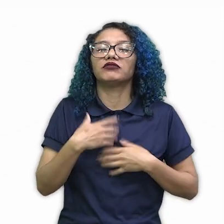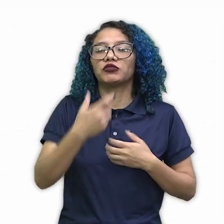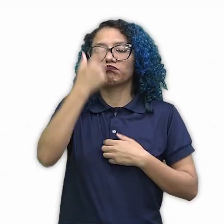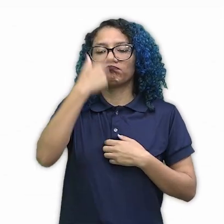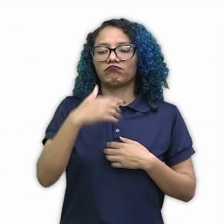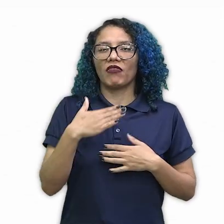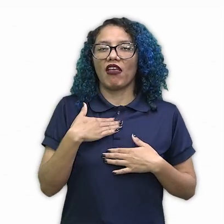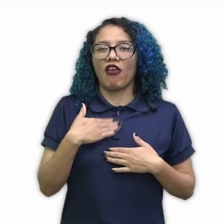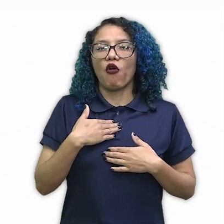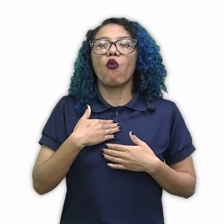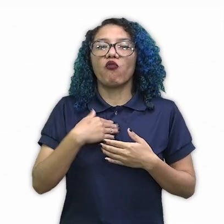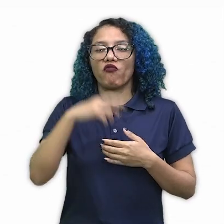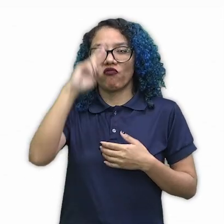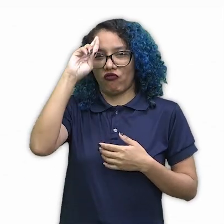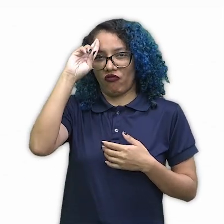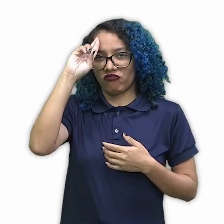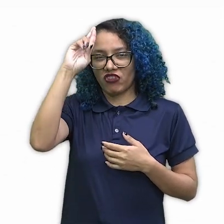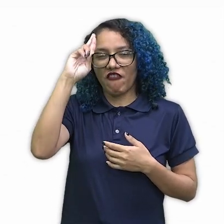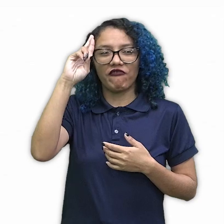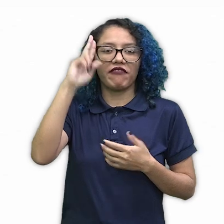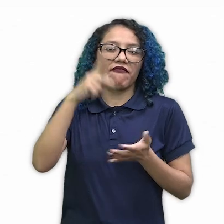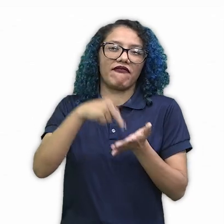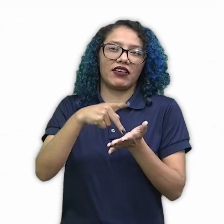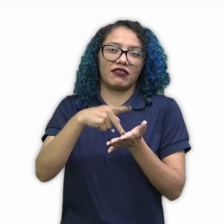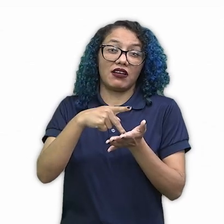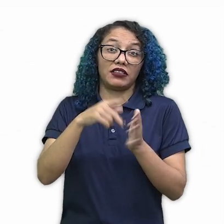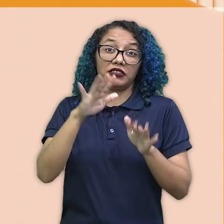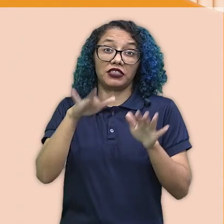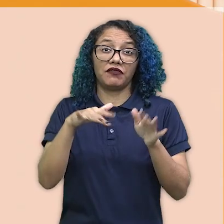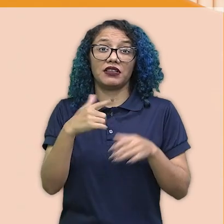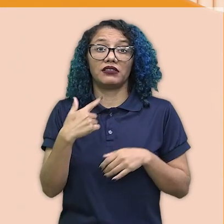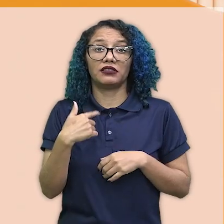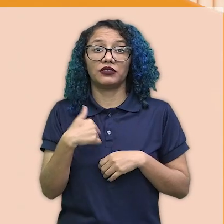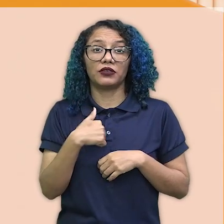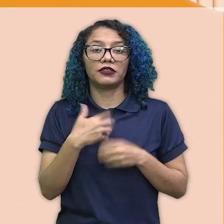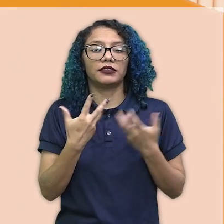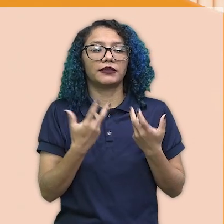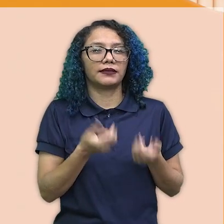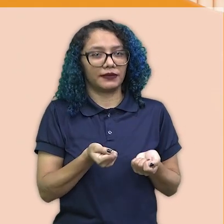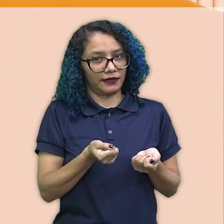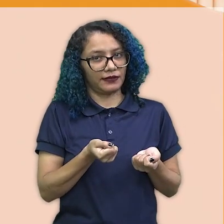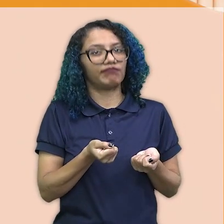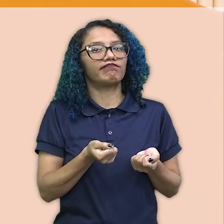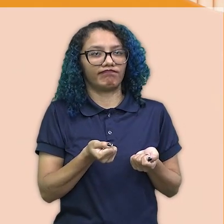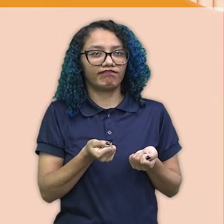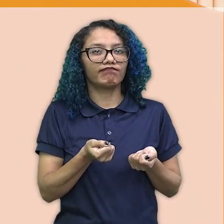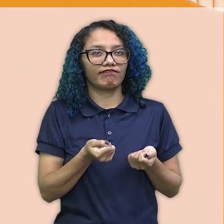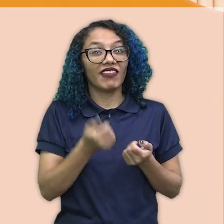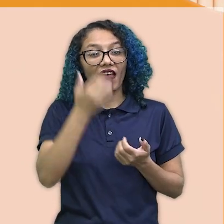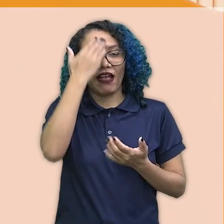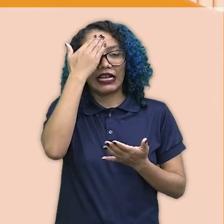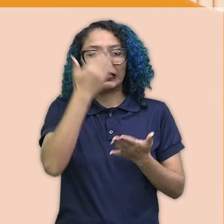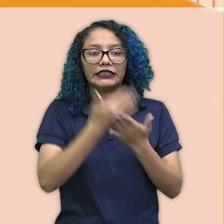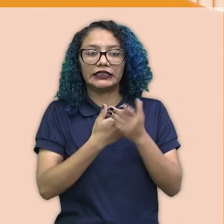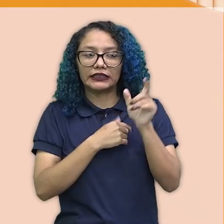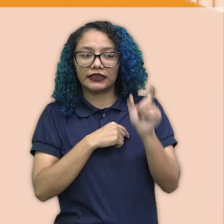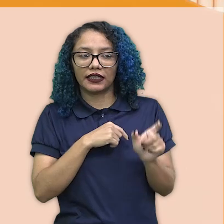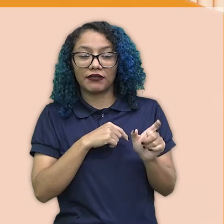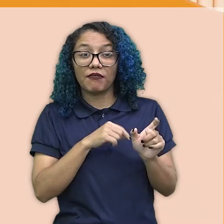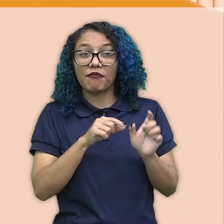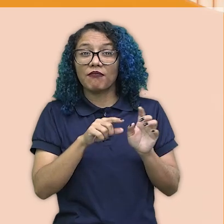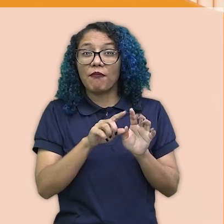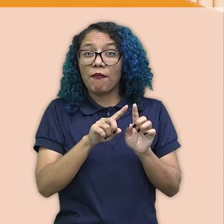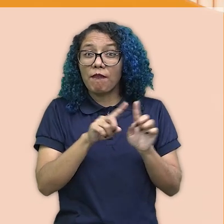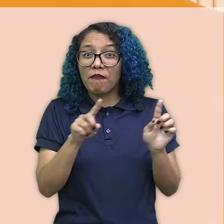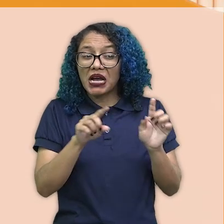e se tornam donos da verdade. E a gente acaba muitas vezes fazendo o quê, gente? Aceitando, acreditando,